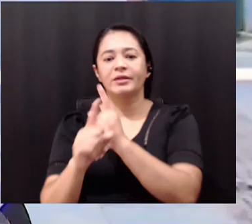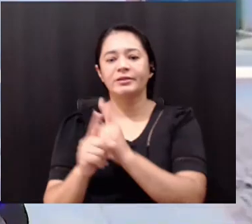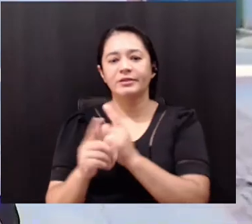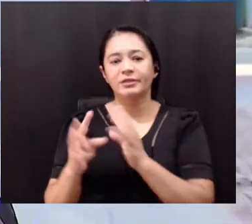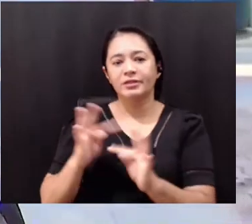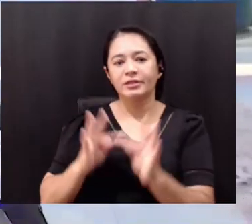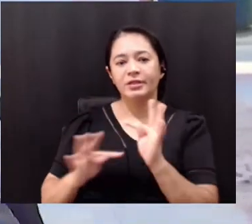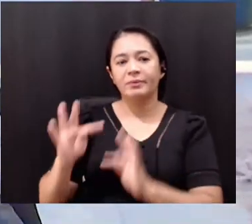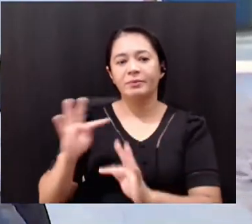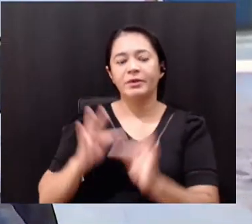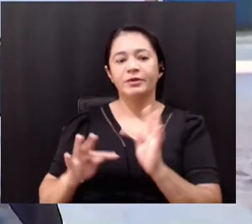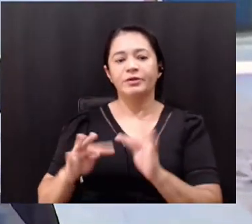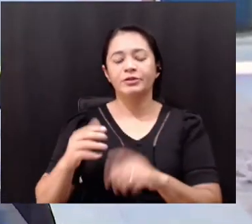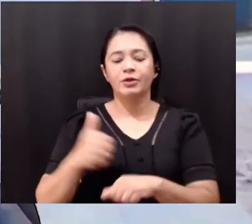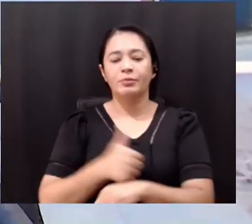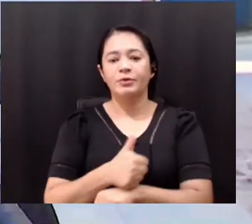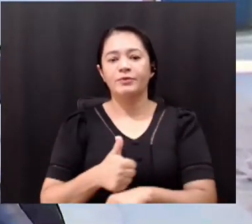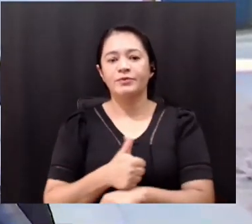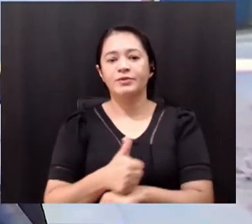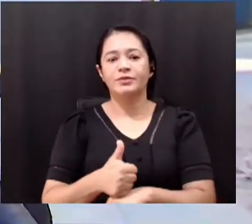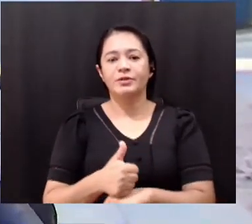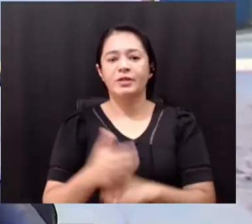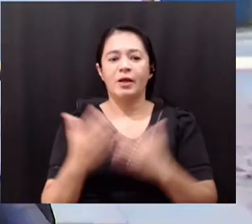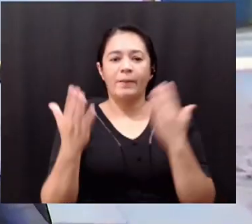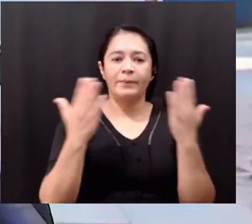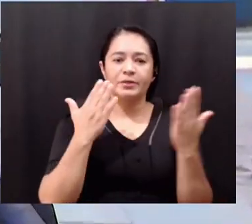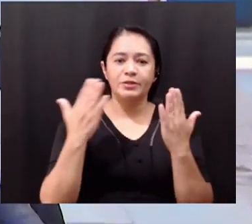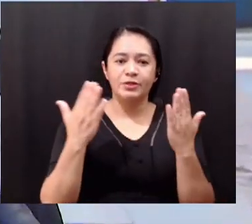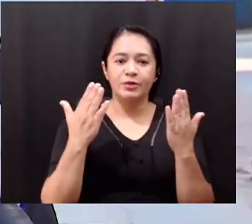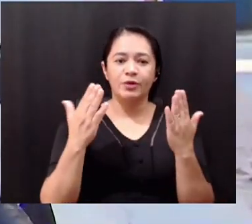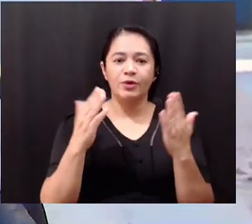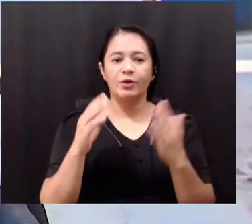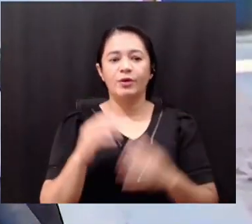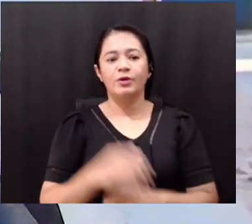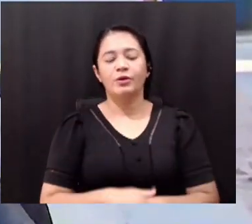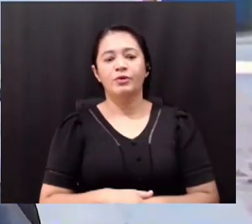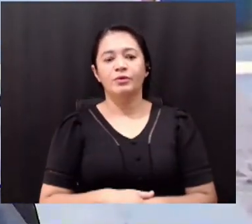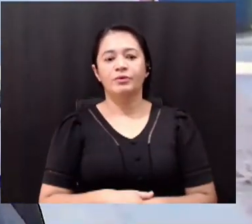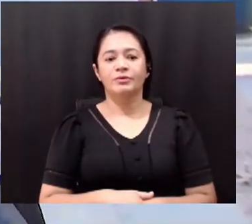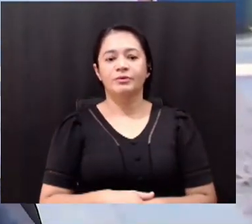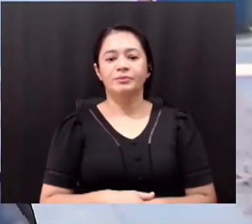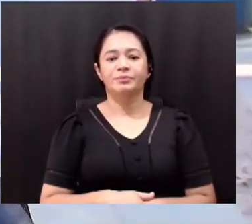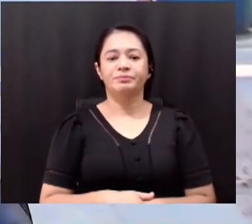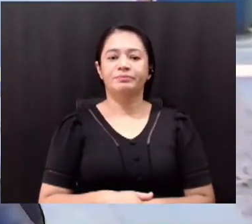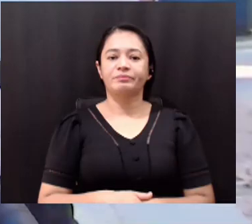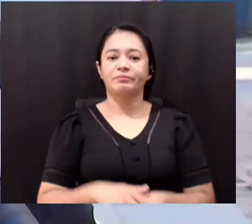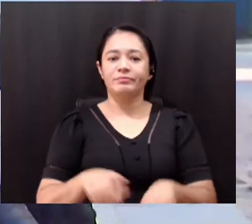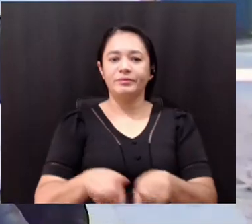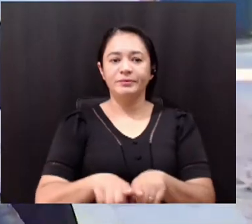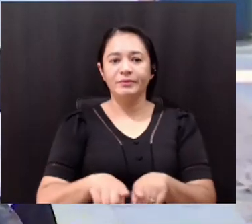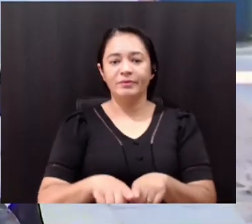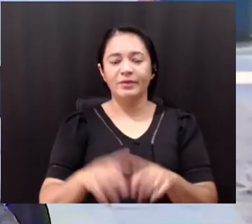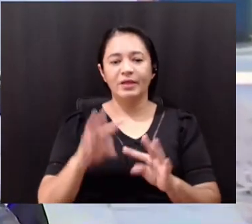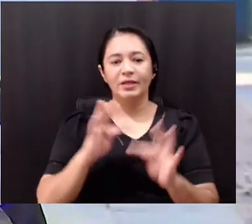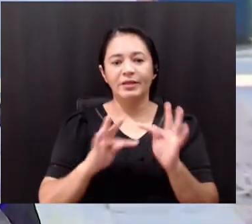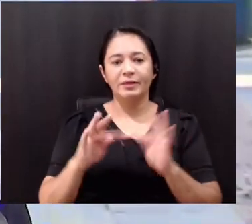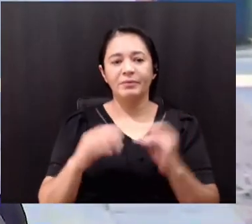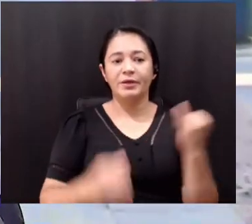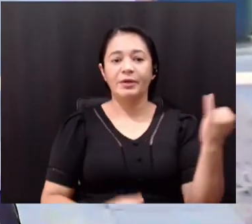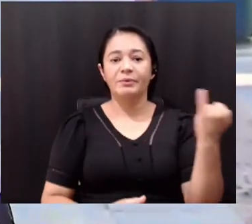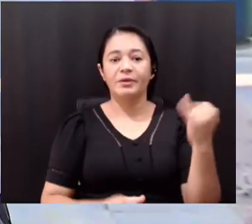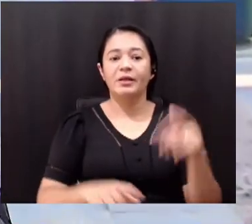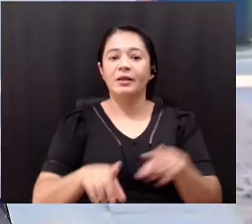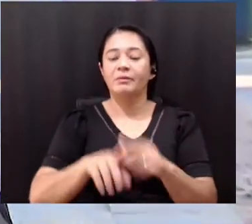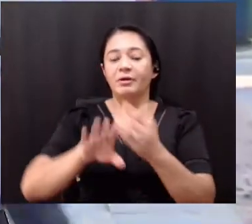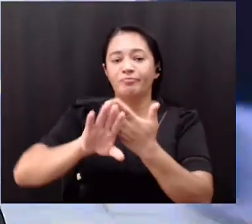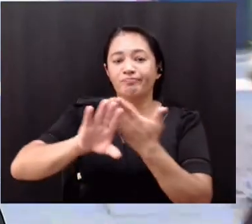profissional com psicólogo ou psiquiatra, que ajuda com alguma medicação, e a terapia, que é muito importante. E o afastamento, infelizmente, o